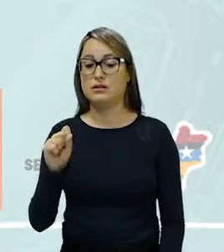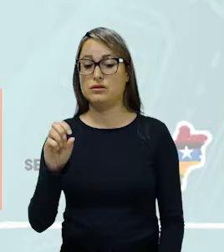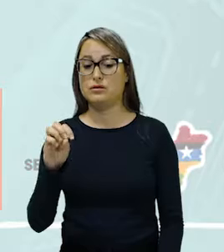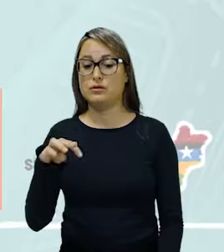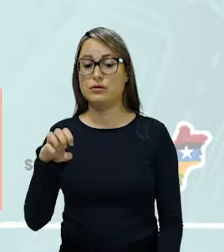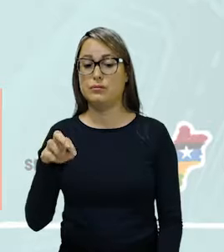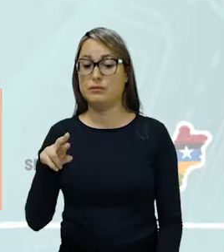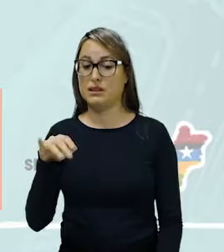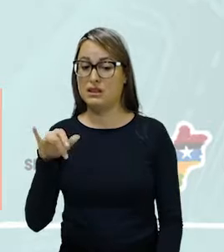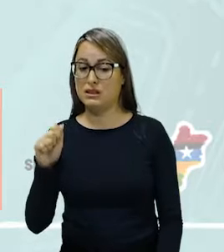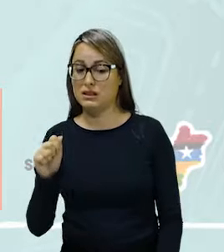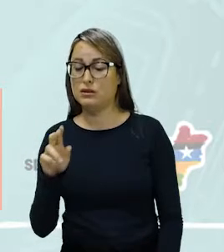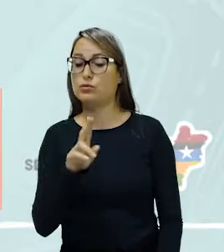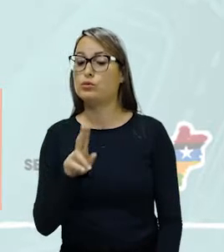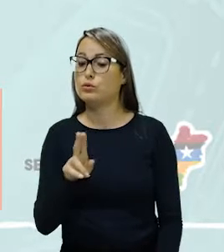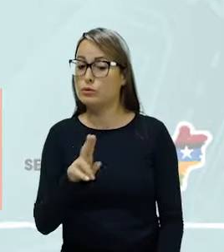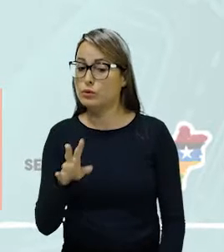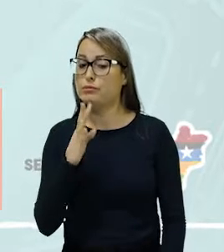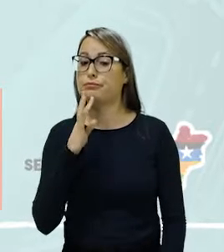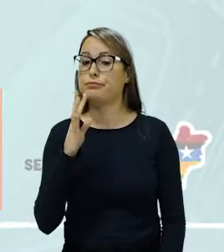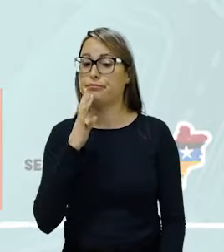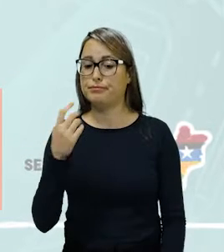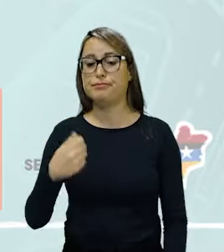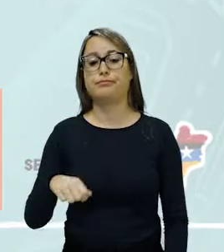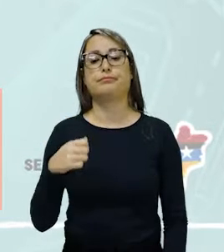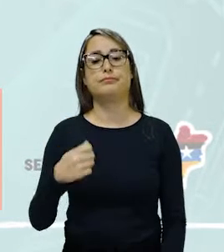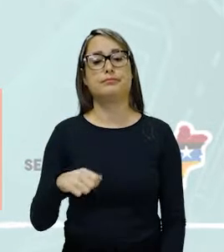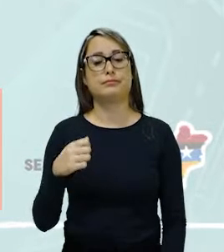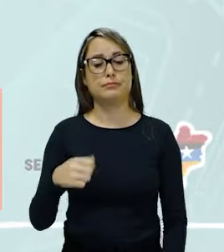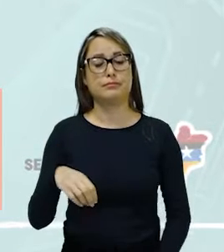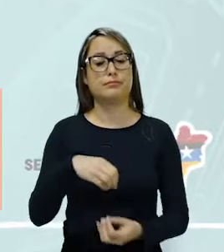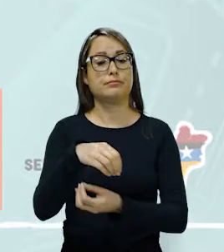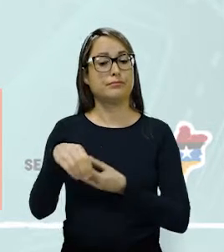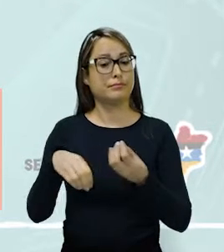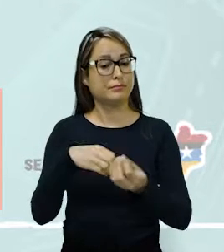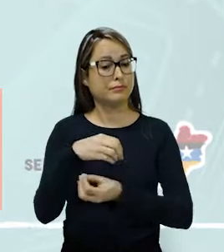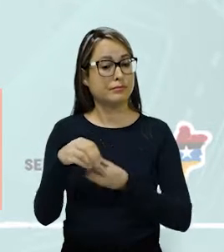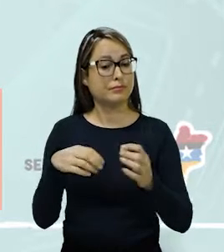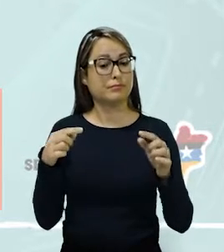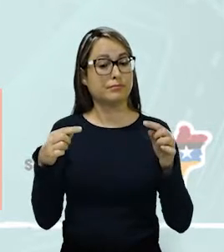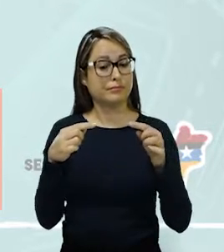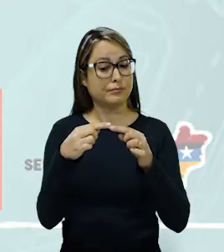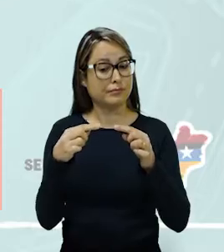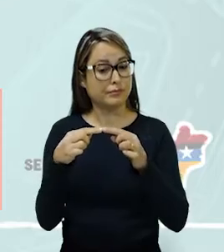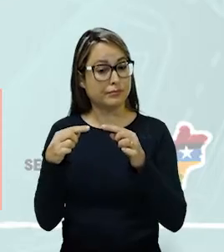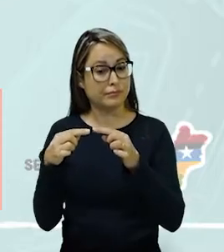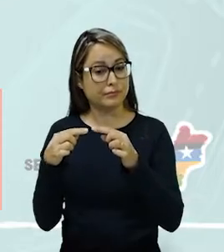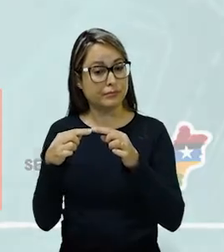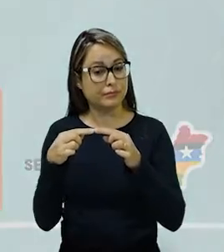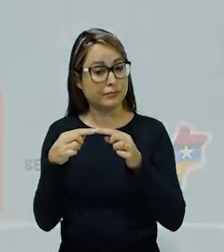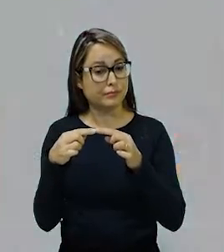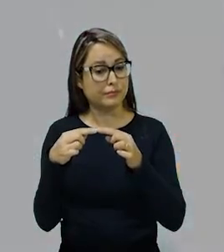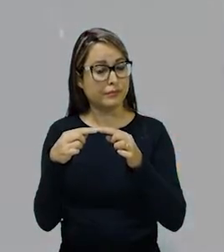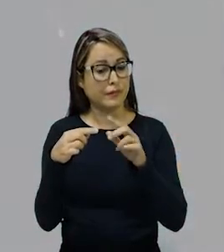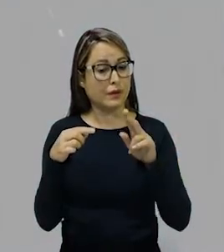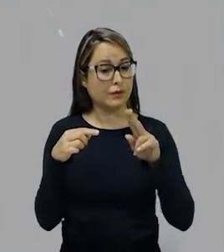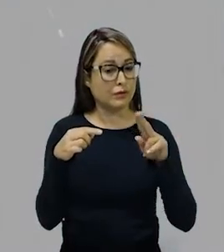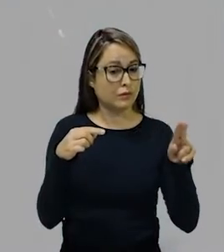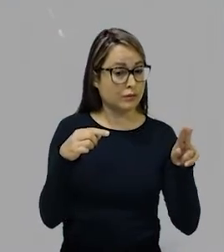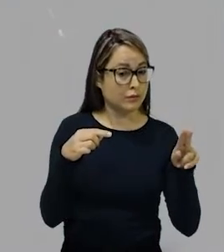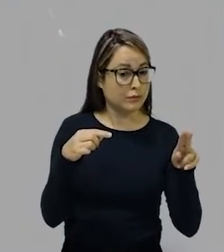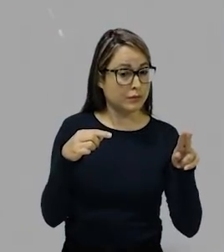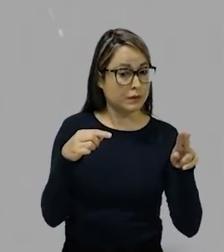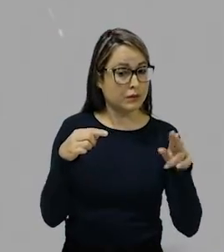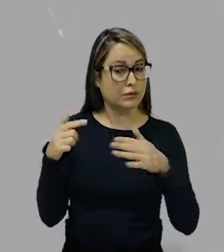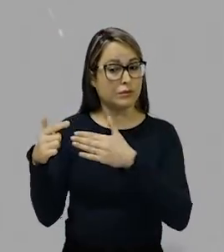precisa conhecer os nomes das substâncias, linkando esse nome com as